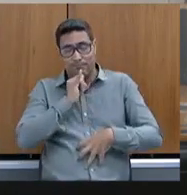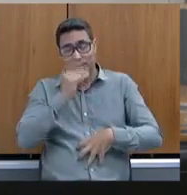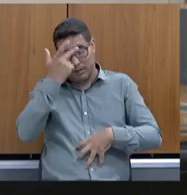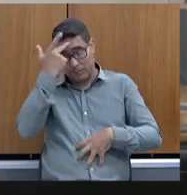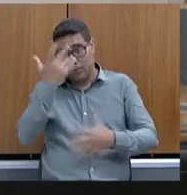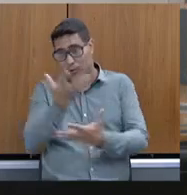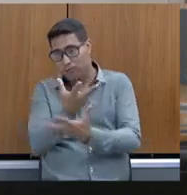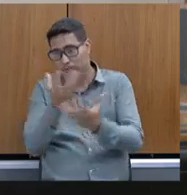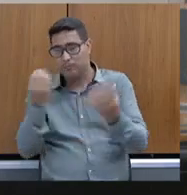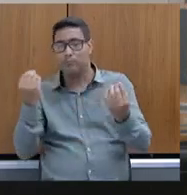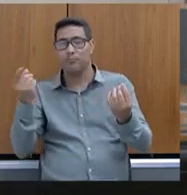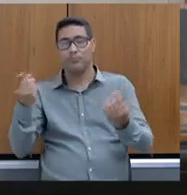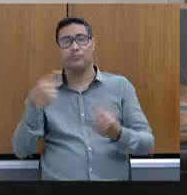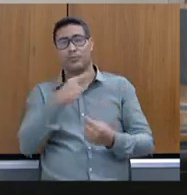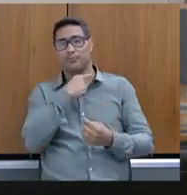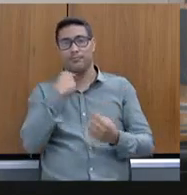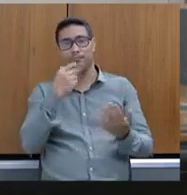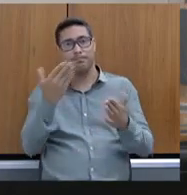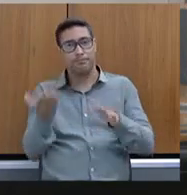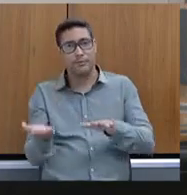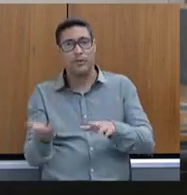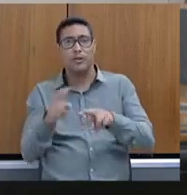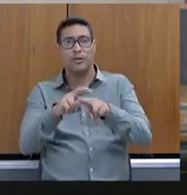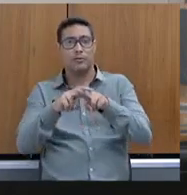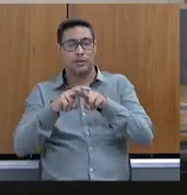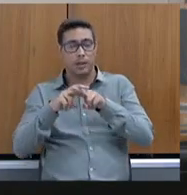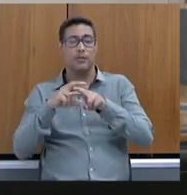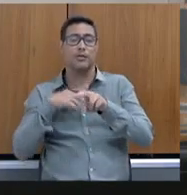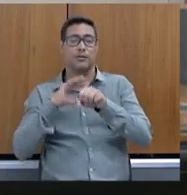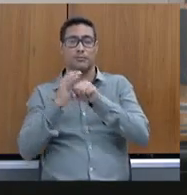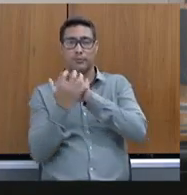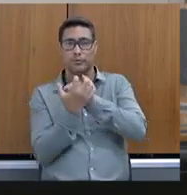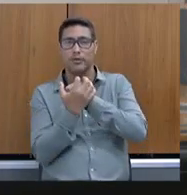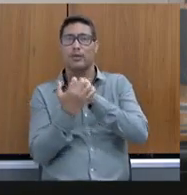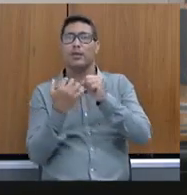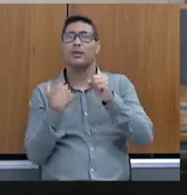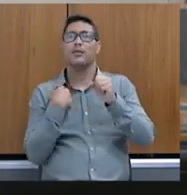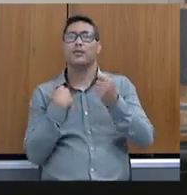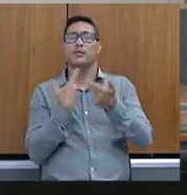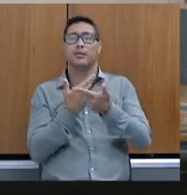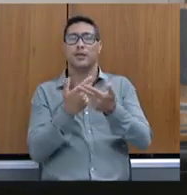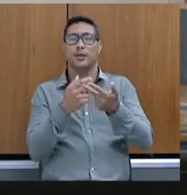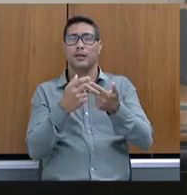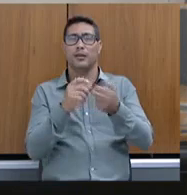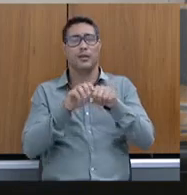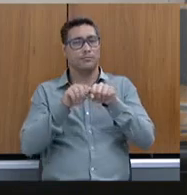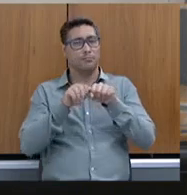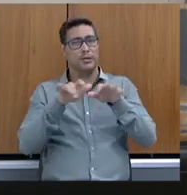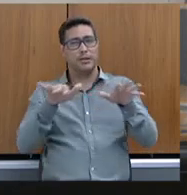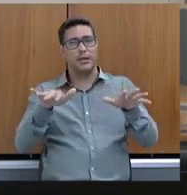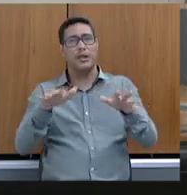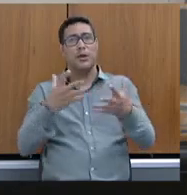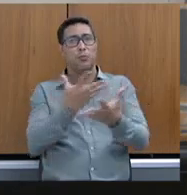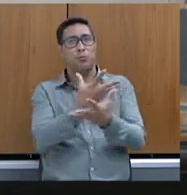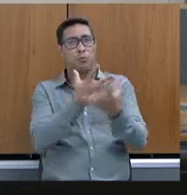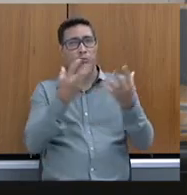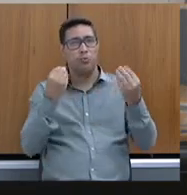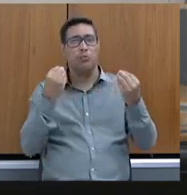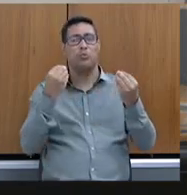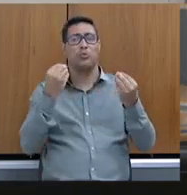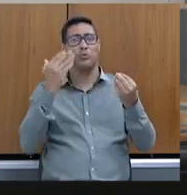meio da cultura do Turismo de vários segmentos que ficaram pelo caminho né em virtude da pandemia né que nós perdemos muitos